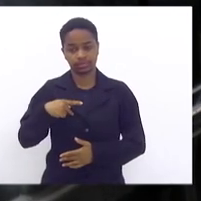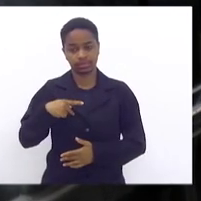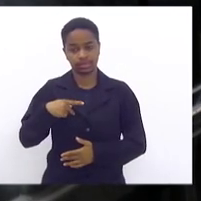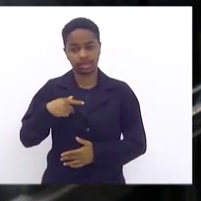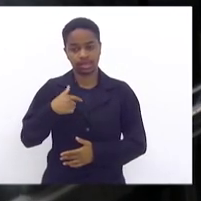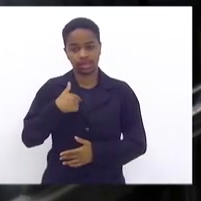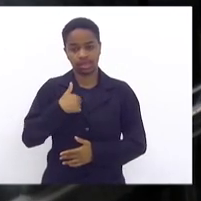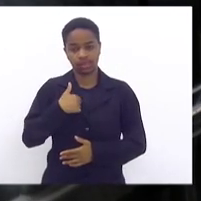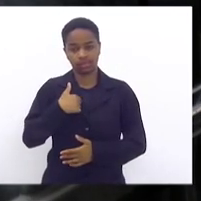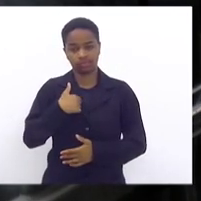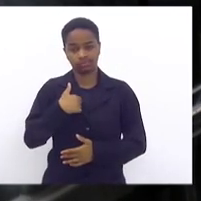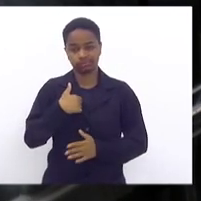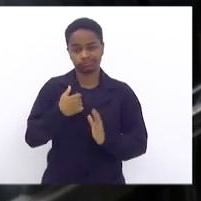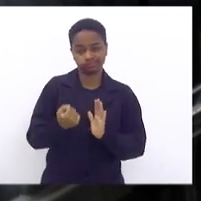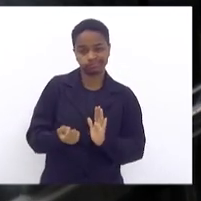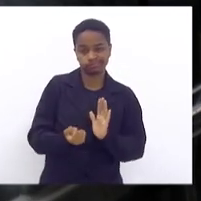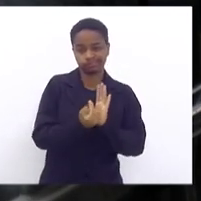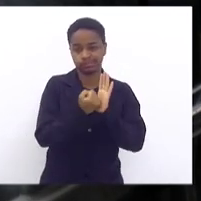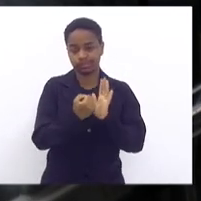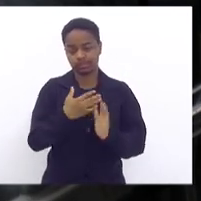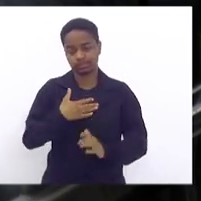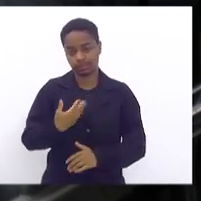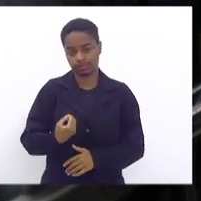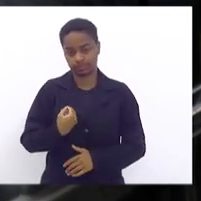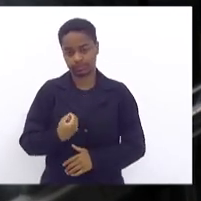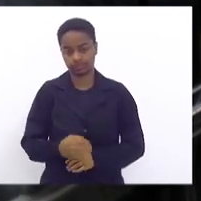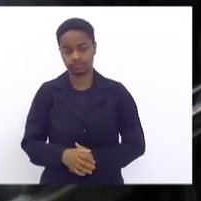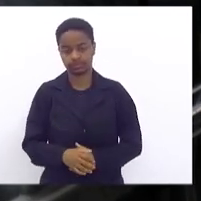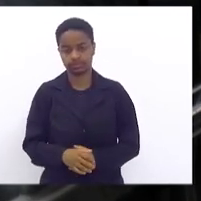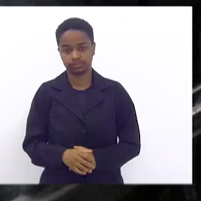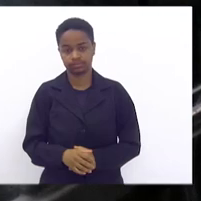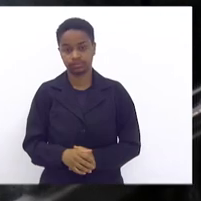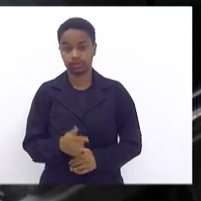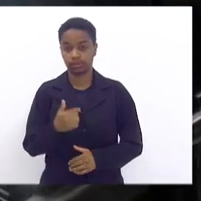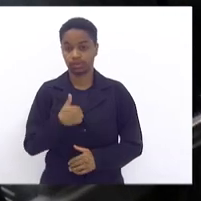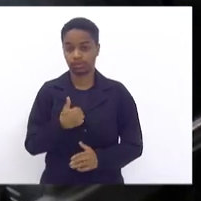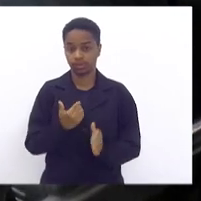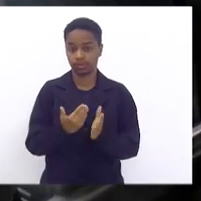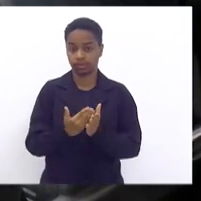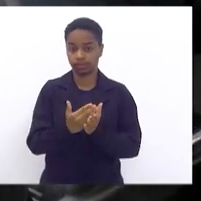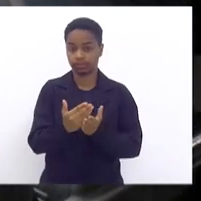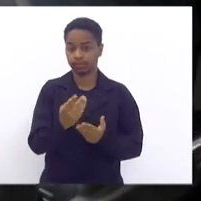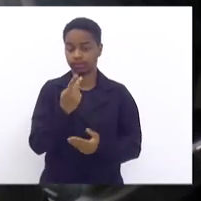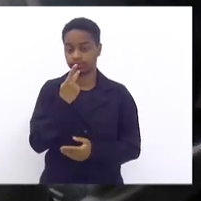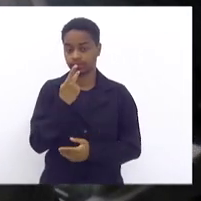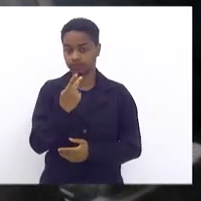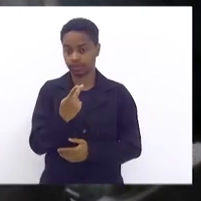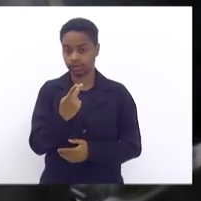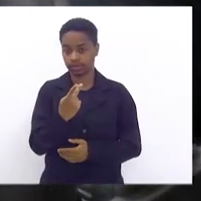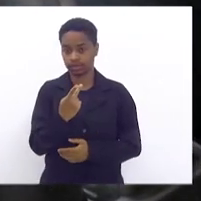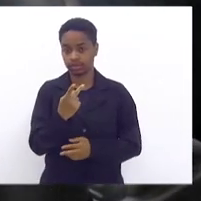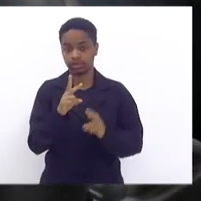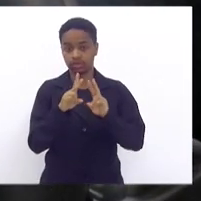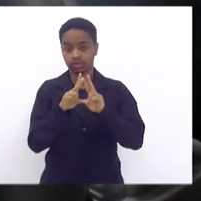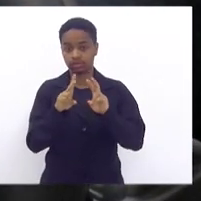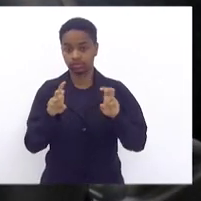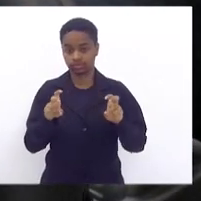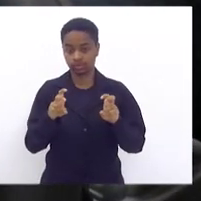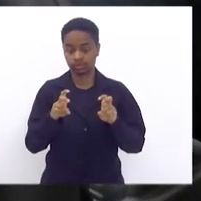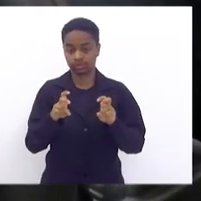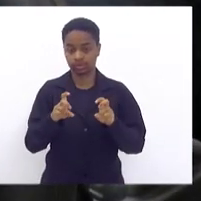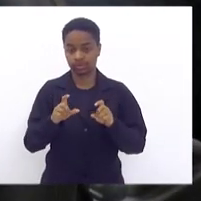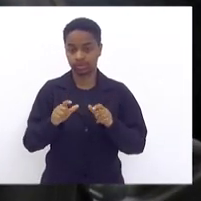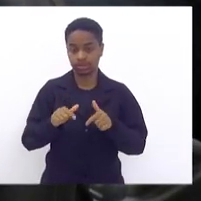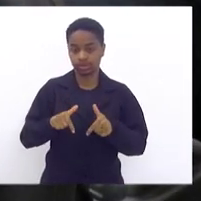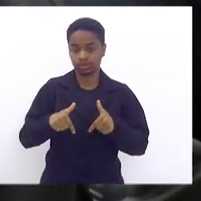muitas, muitas marcas também. Eu queria, assim, começar a falar um pouquinho sobre a questão das medidas